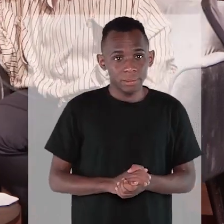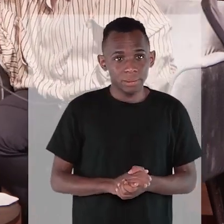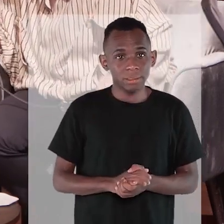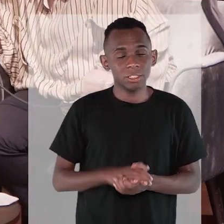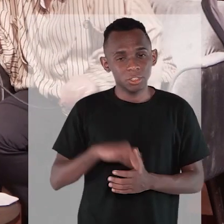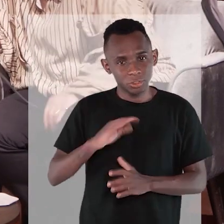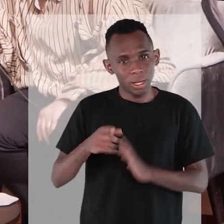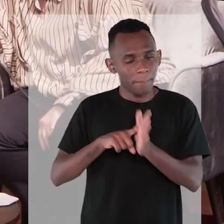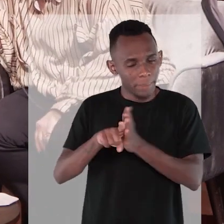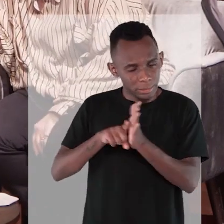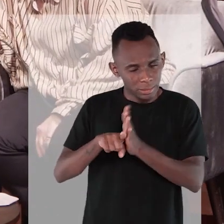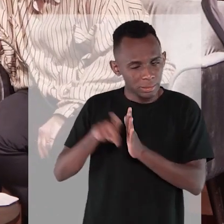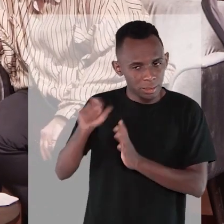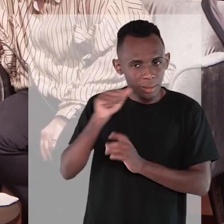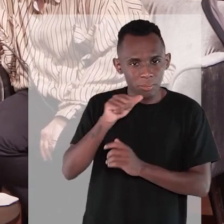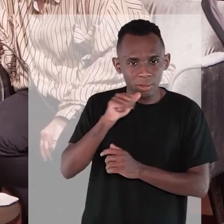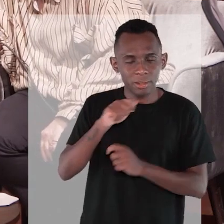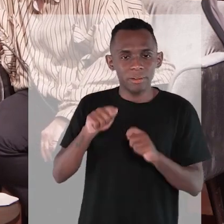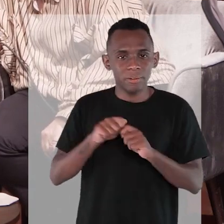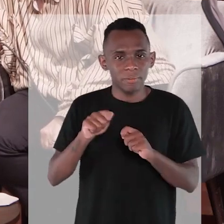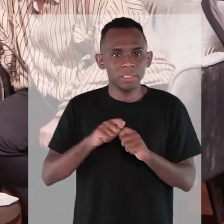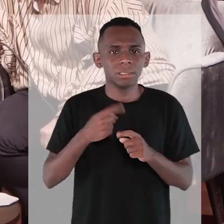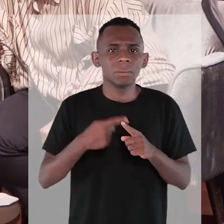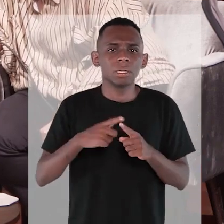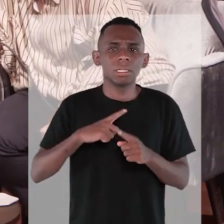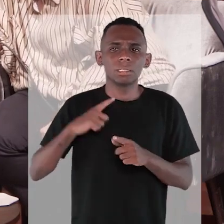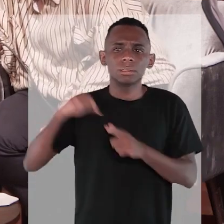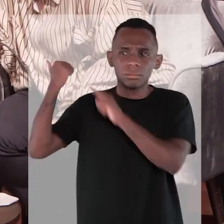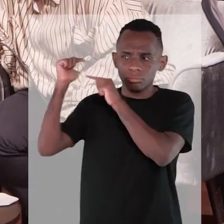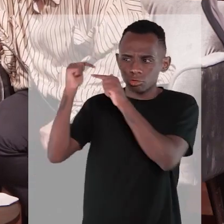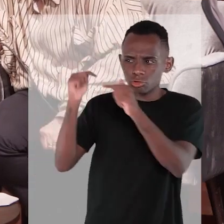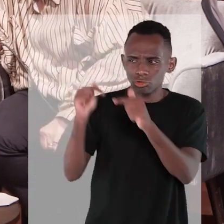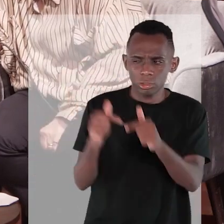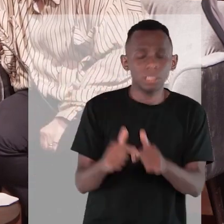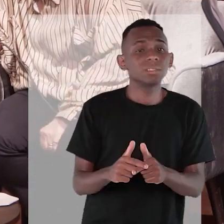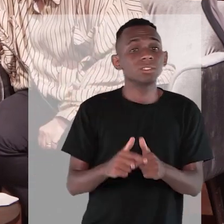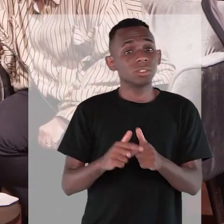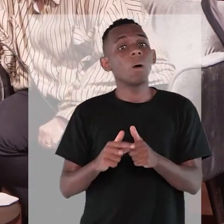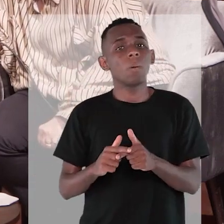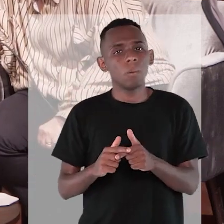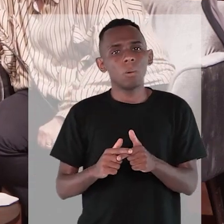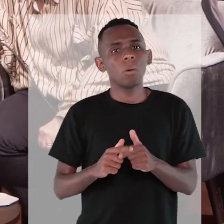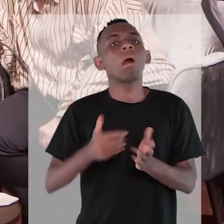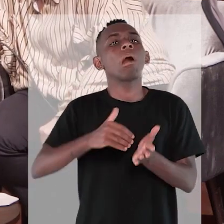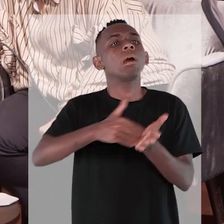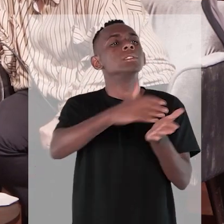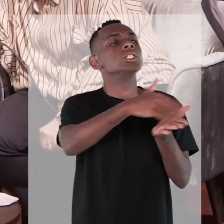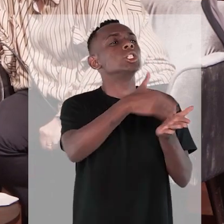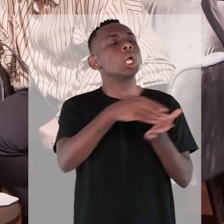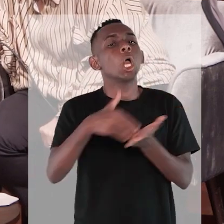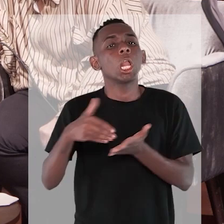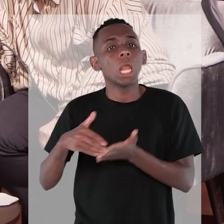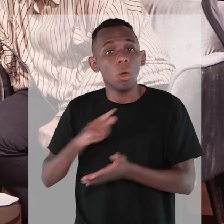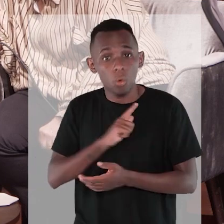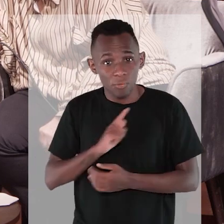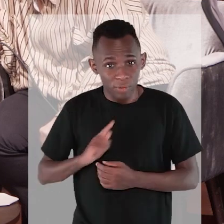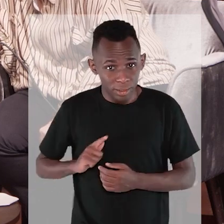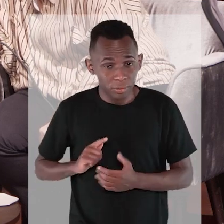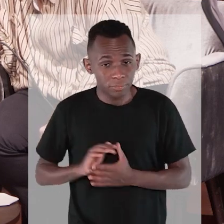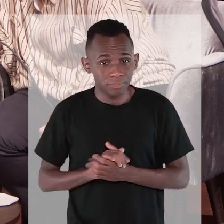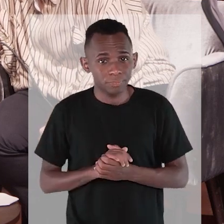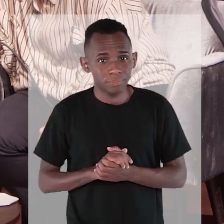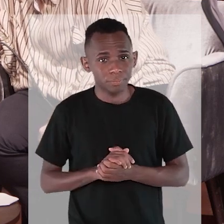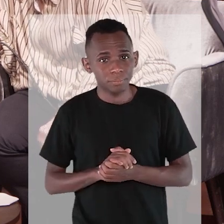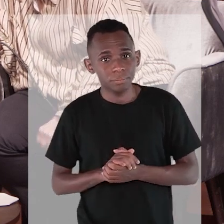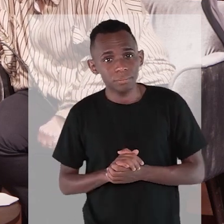de base, quer dizer que nós temos uma longa tradição de golpes de Estado na América Latina, e ela, muitas, não